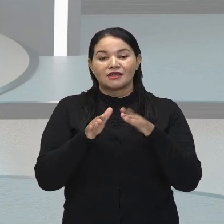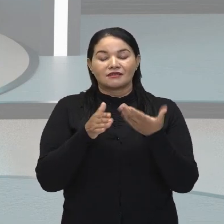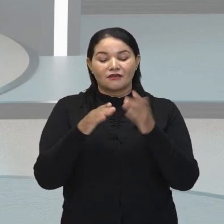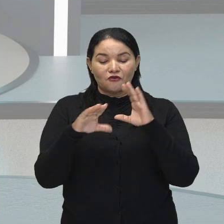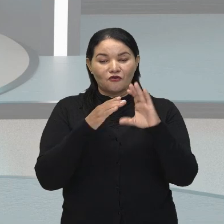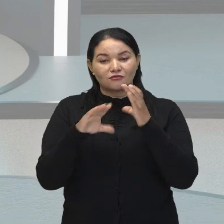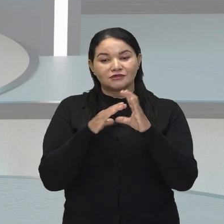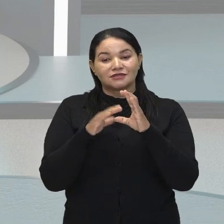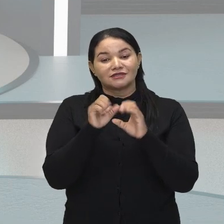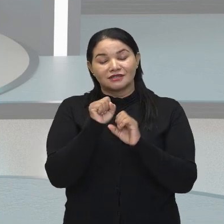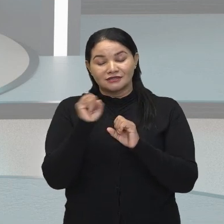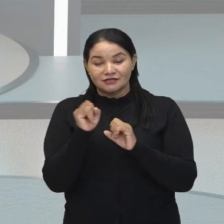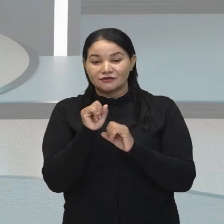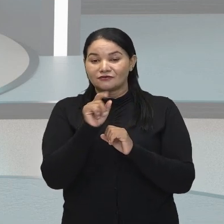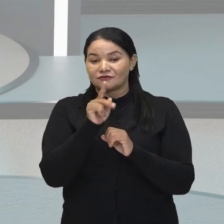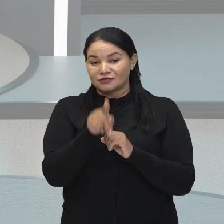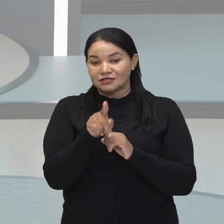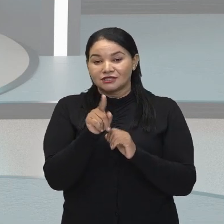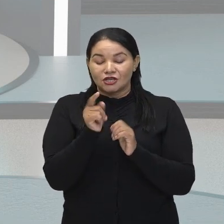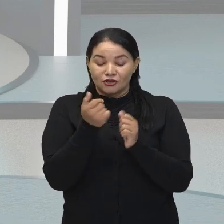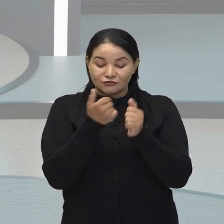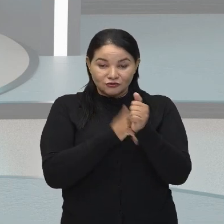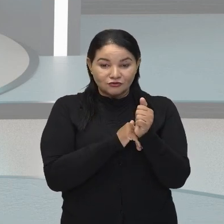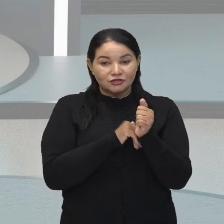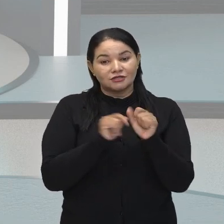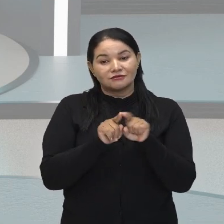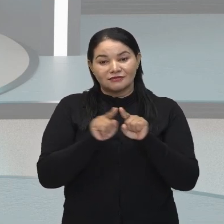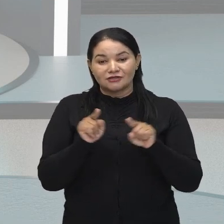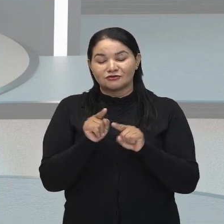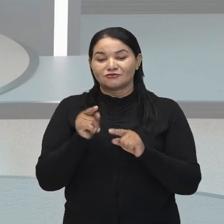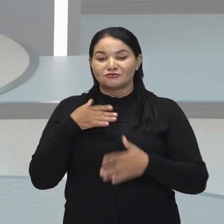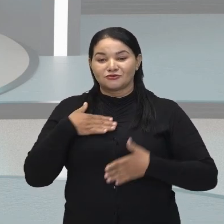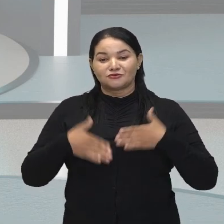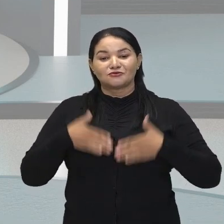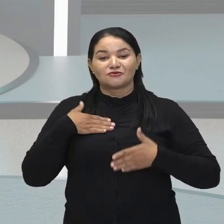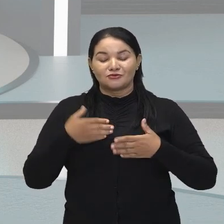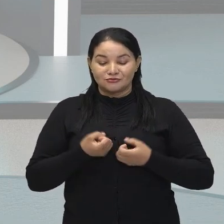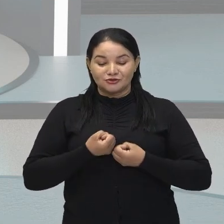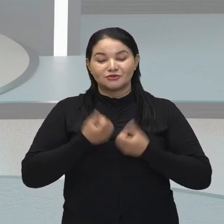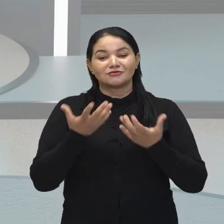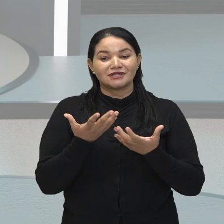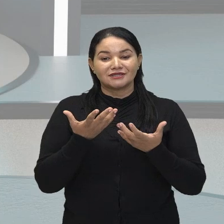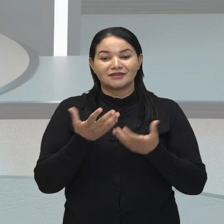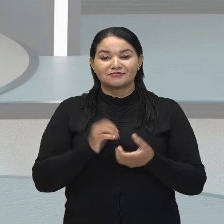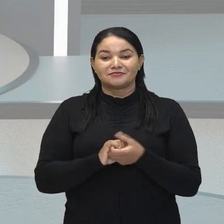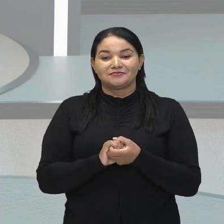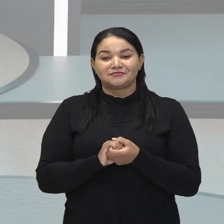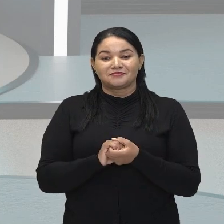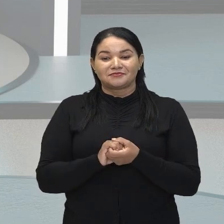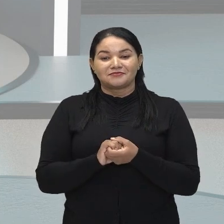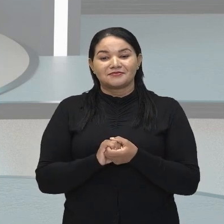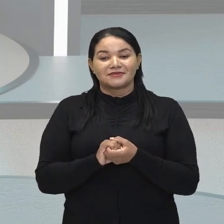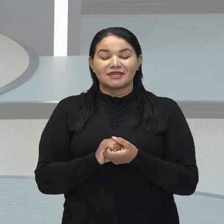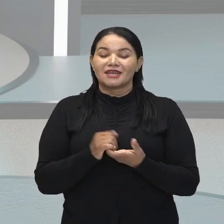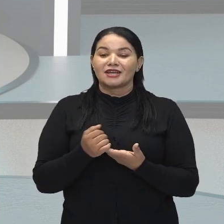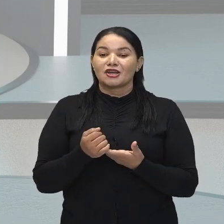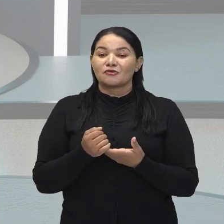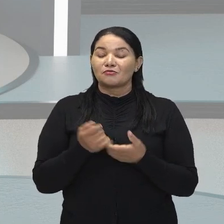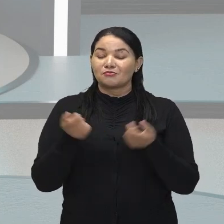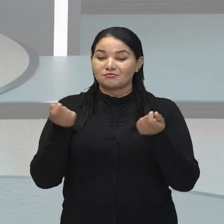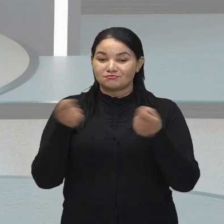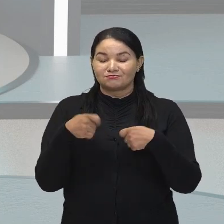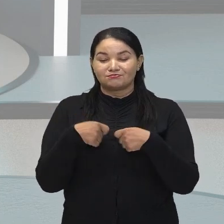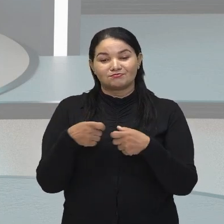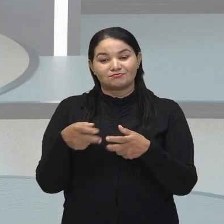tente camuflar, o seu corpo vai estar entregando. Então, foi possível perceber a